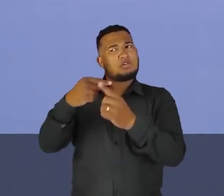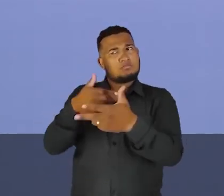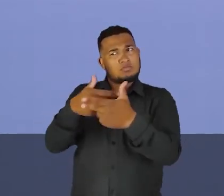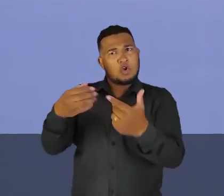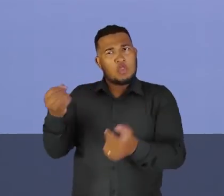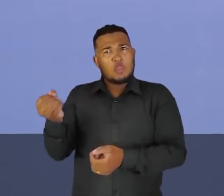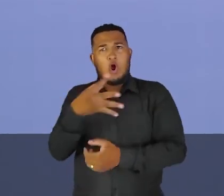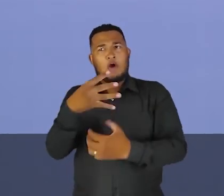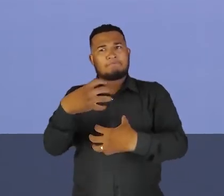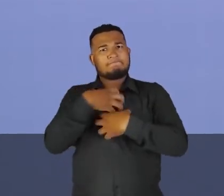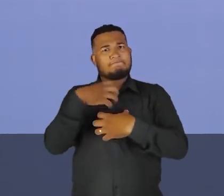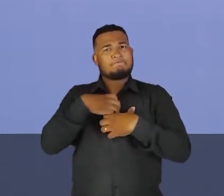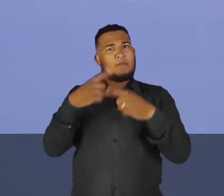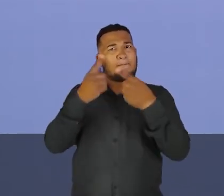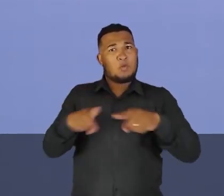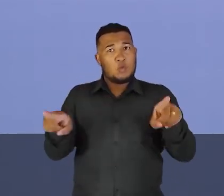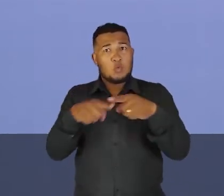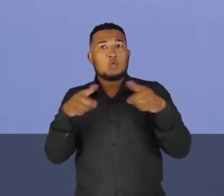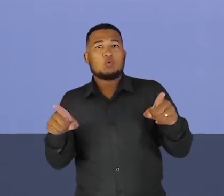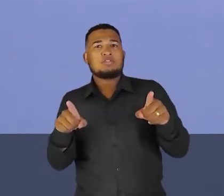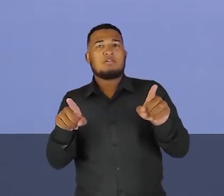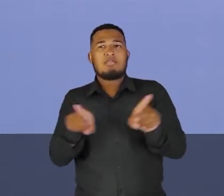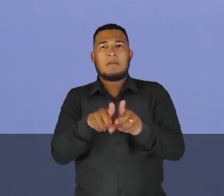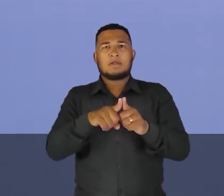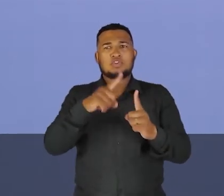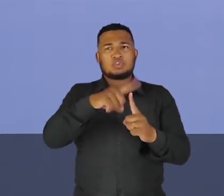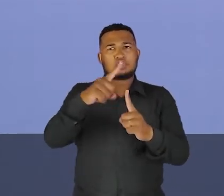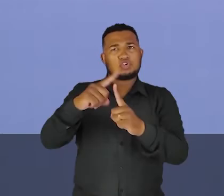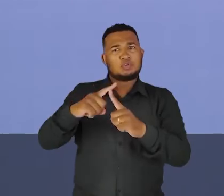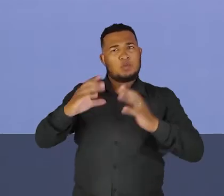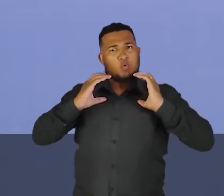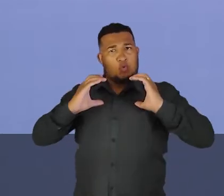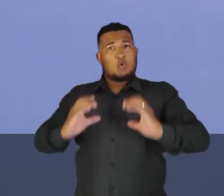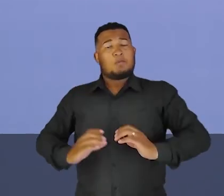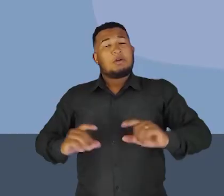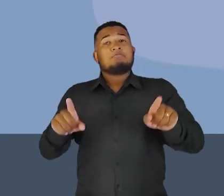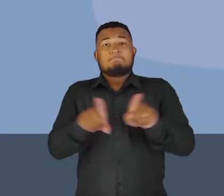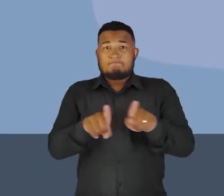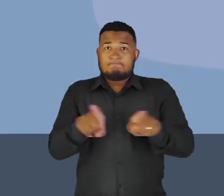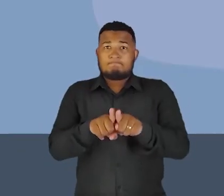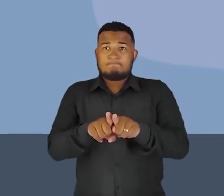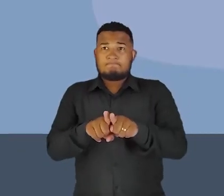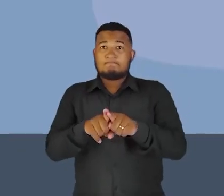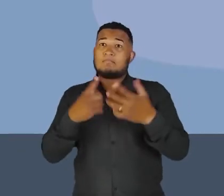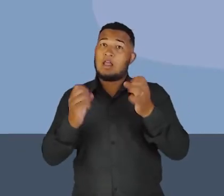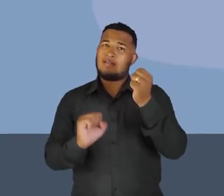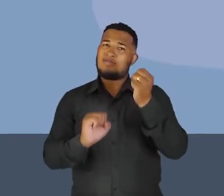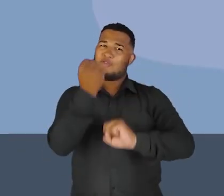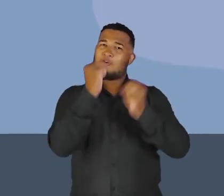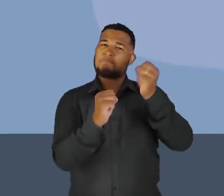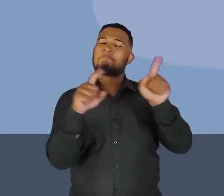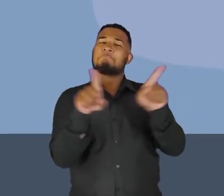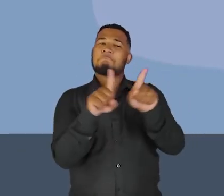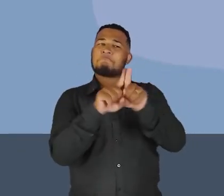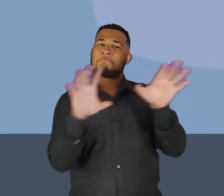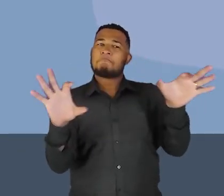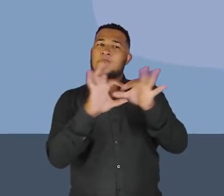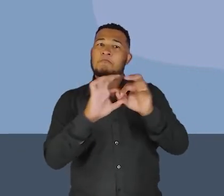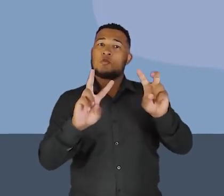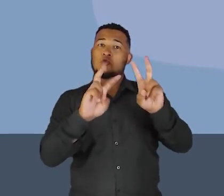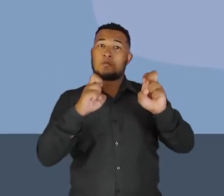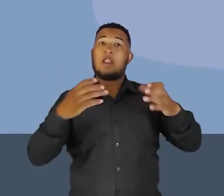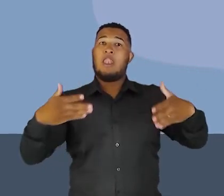estilos musicais, né, estilos de comportamento também, né? As indústrias que estão atreladas ao lazer,